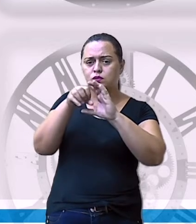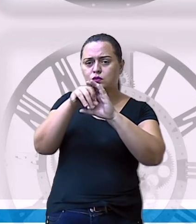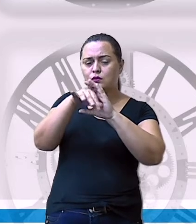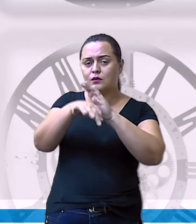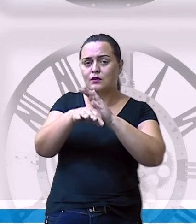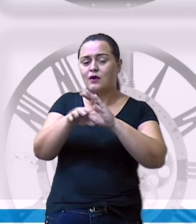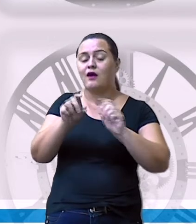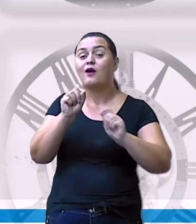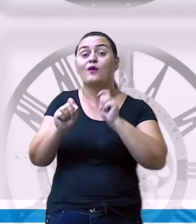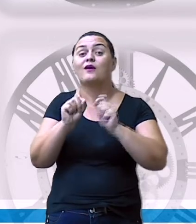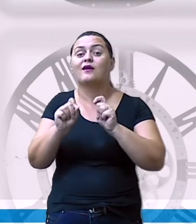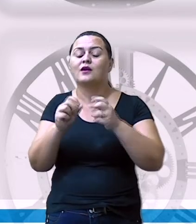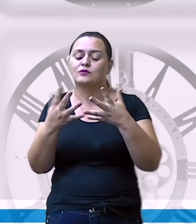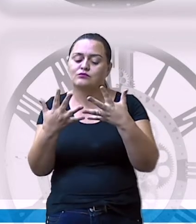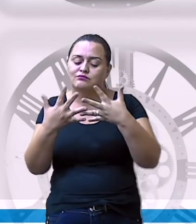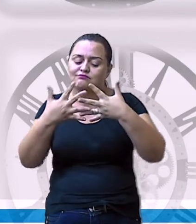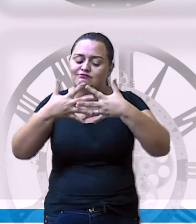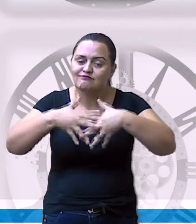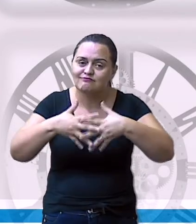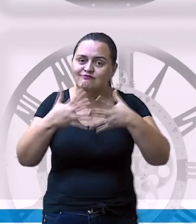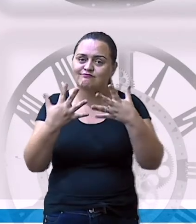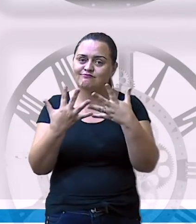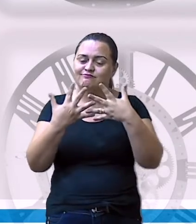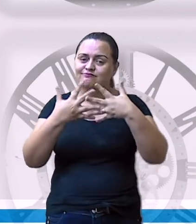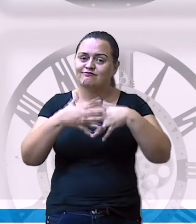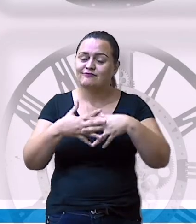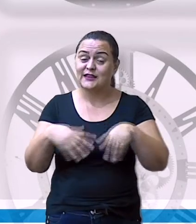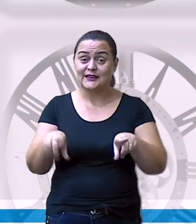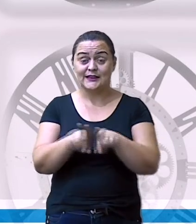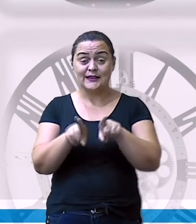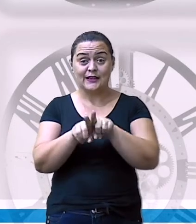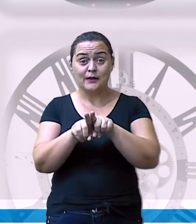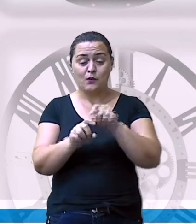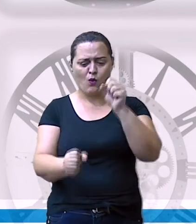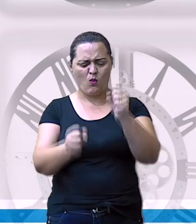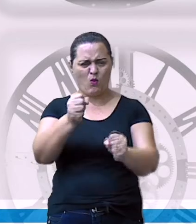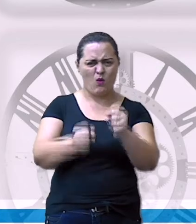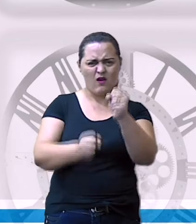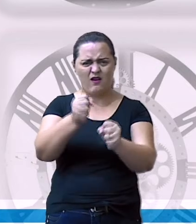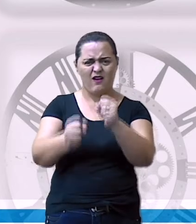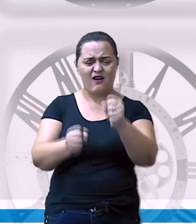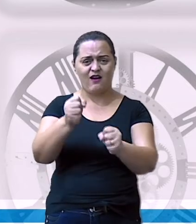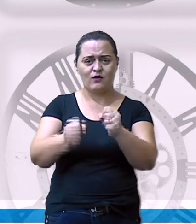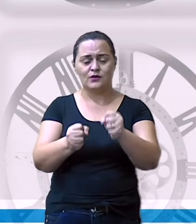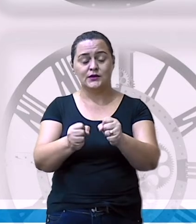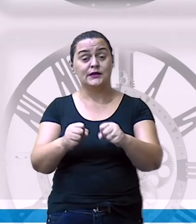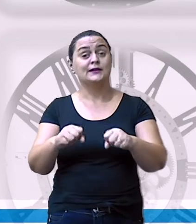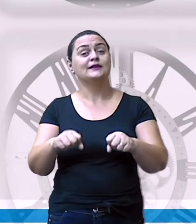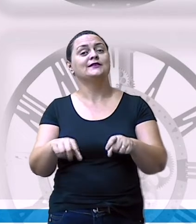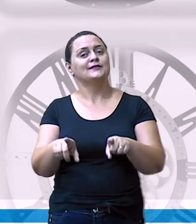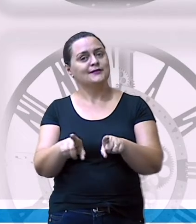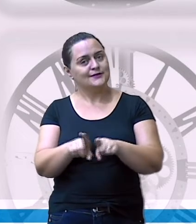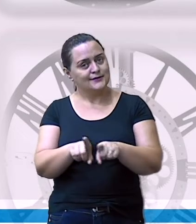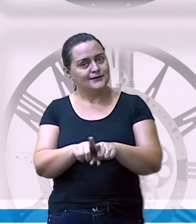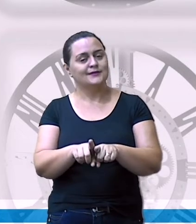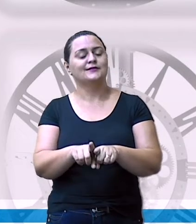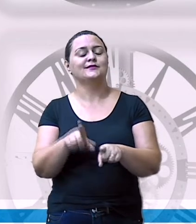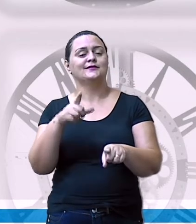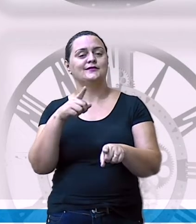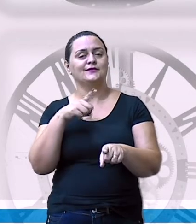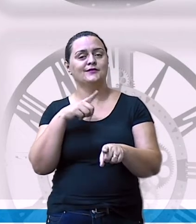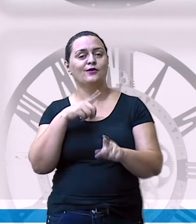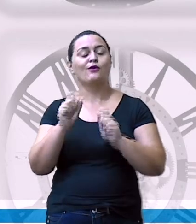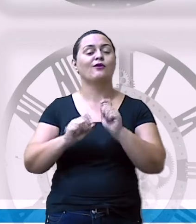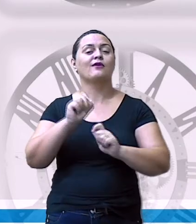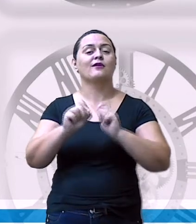o carro para funcionar, você também sabe que ali está acontecendo um processo das engrenagens para